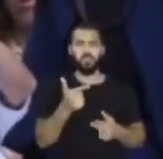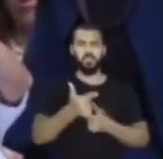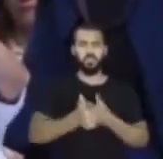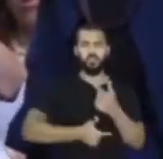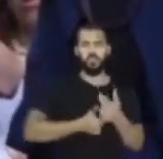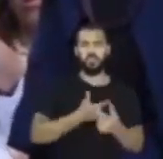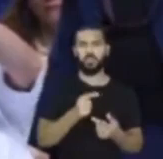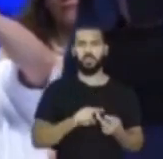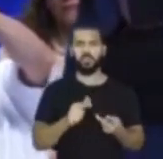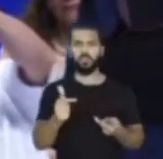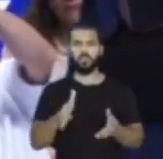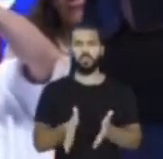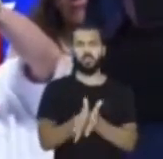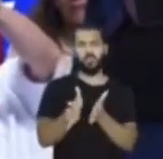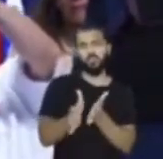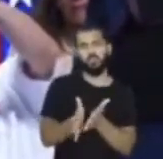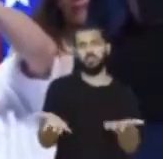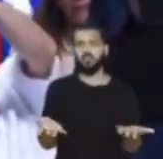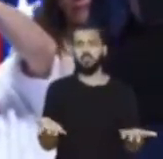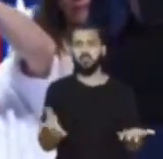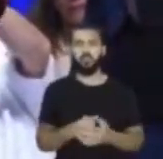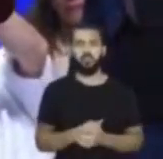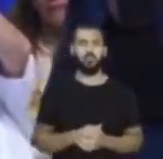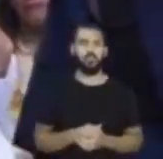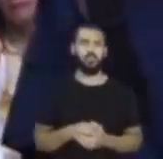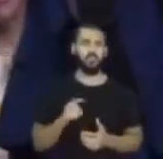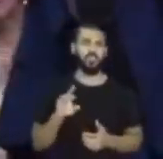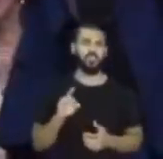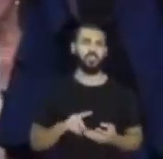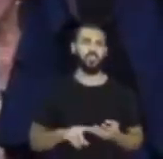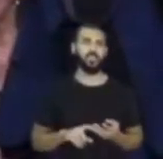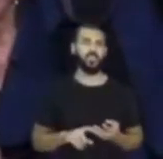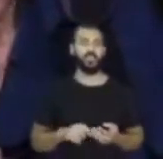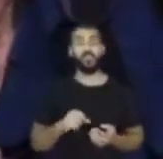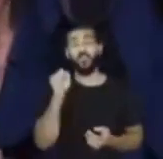principal, era o velho da van, que aparecia